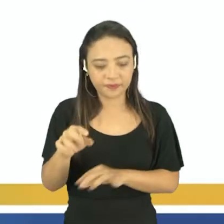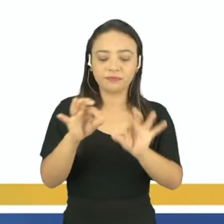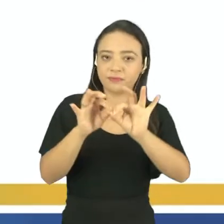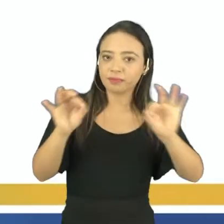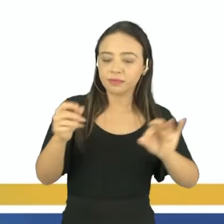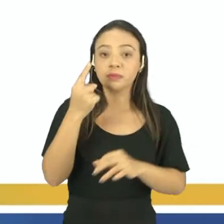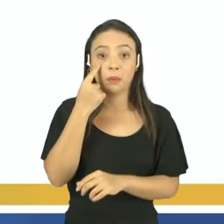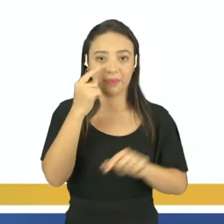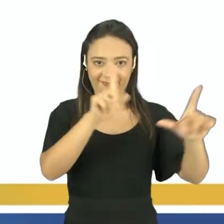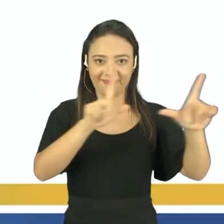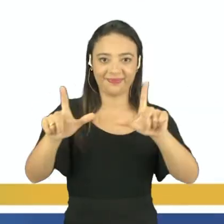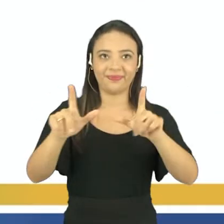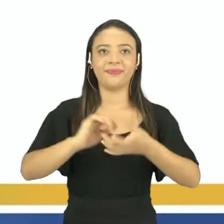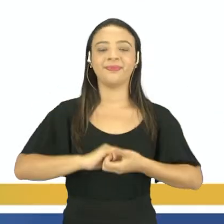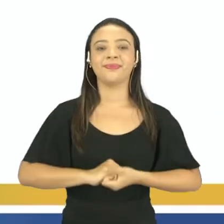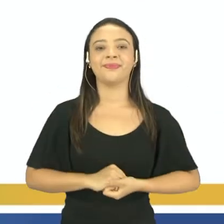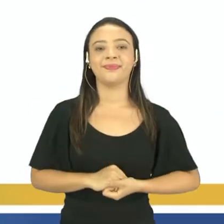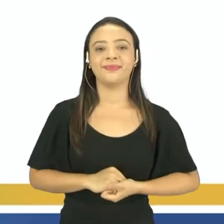slide.